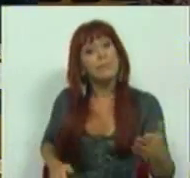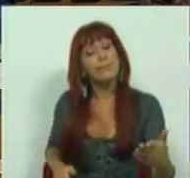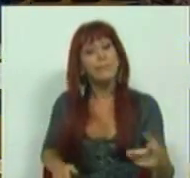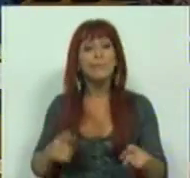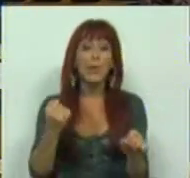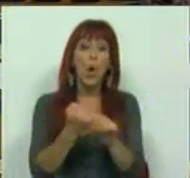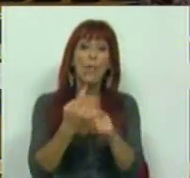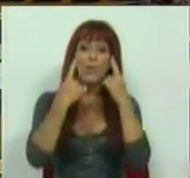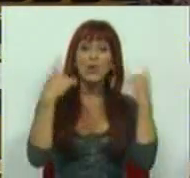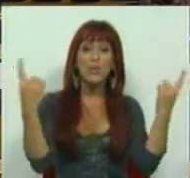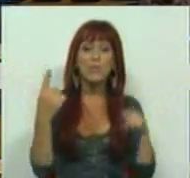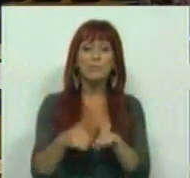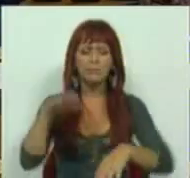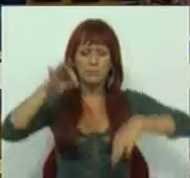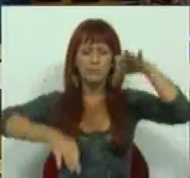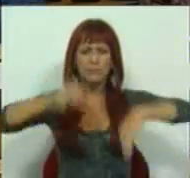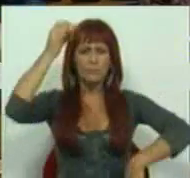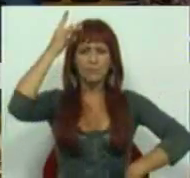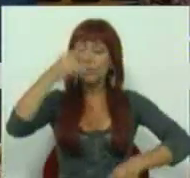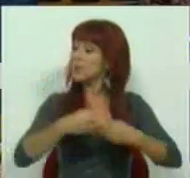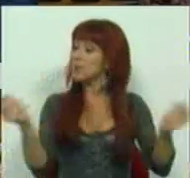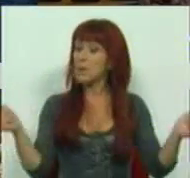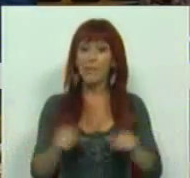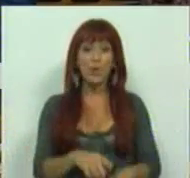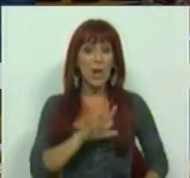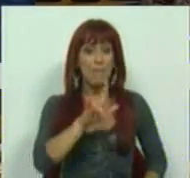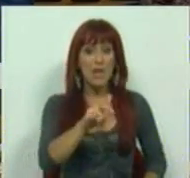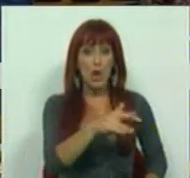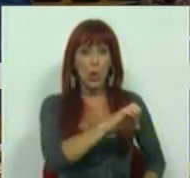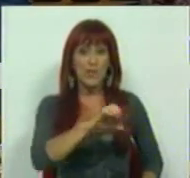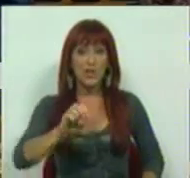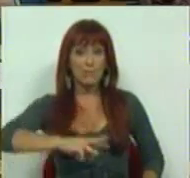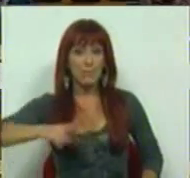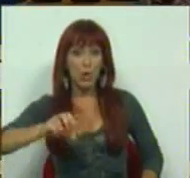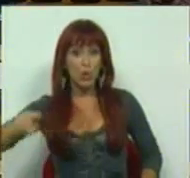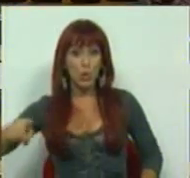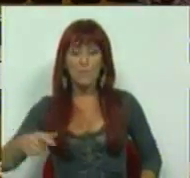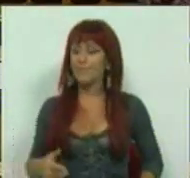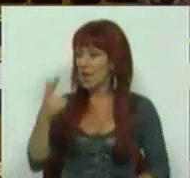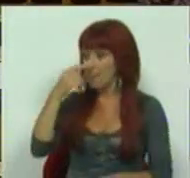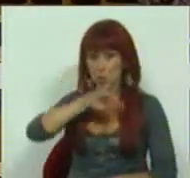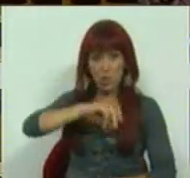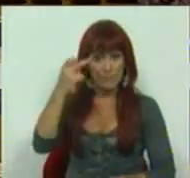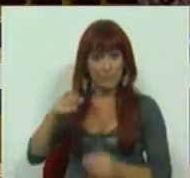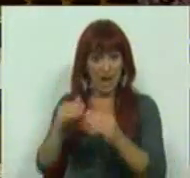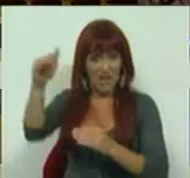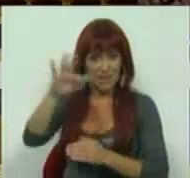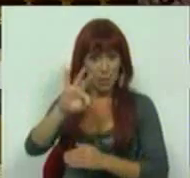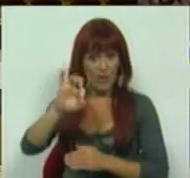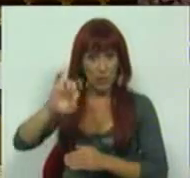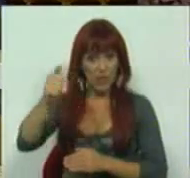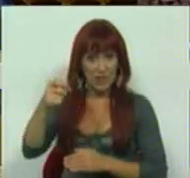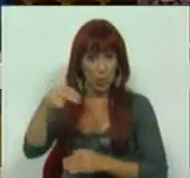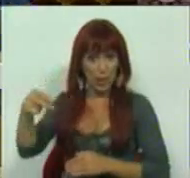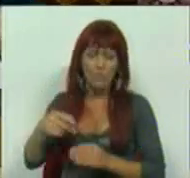aos funcionários públicos, malabarice, desaparecem 1.800 milhões de euros. Aos reformados acima de